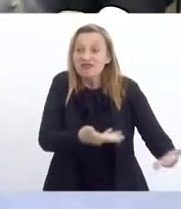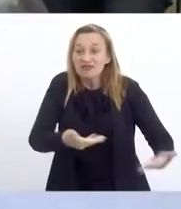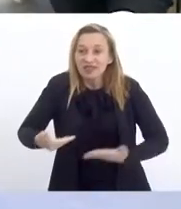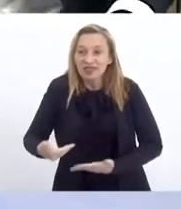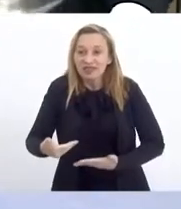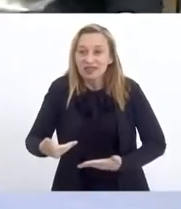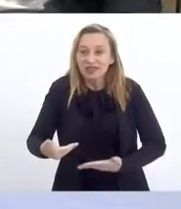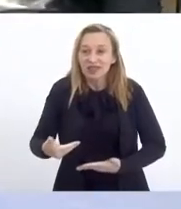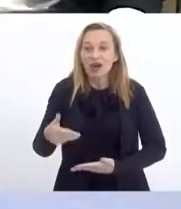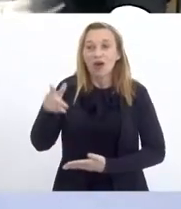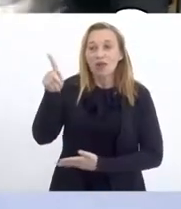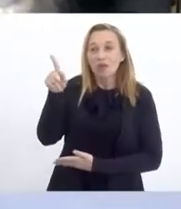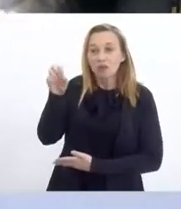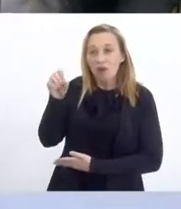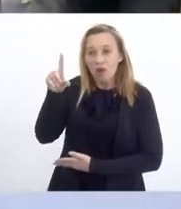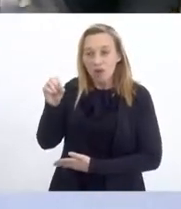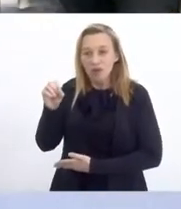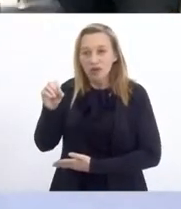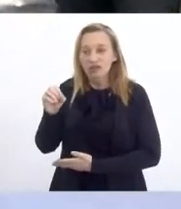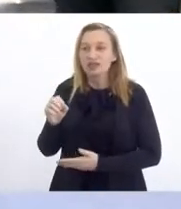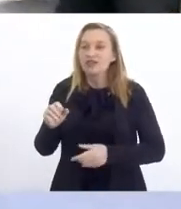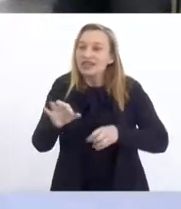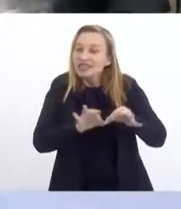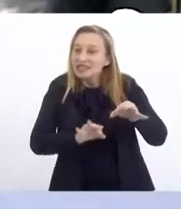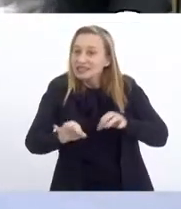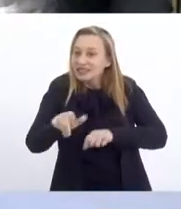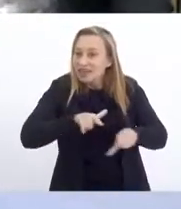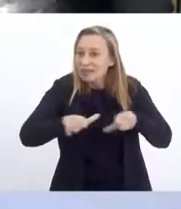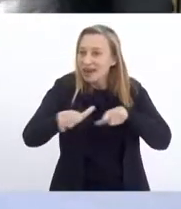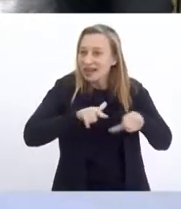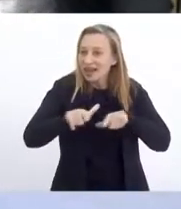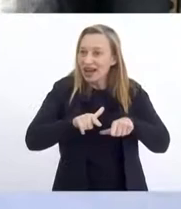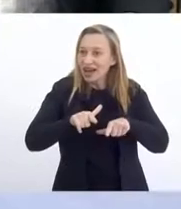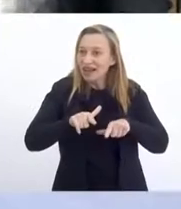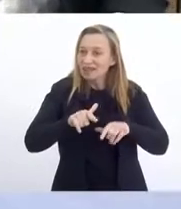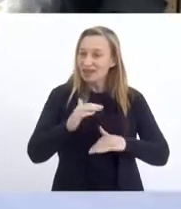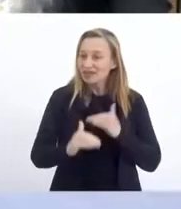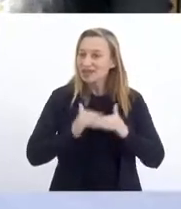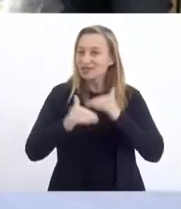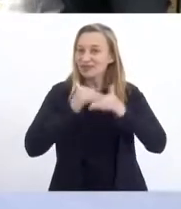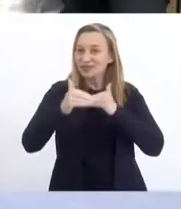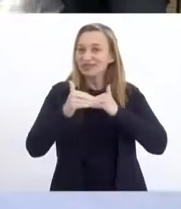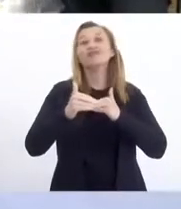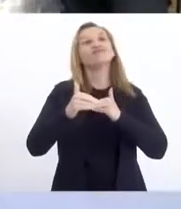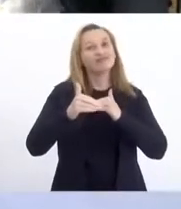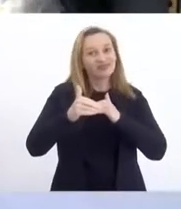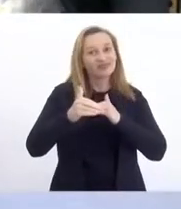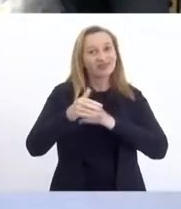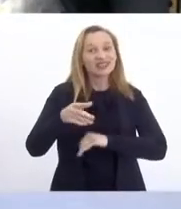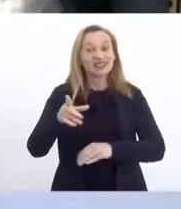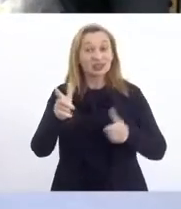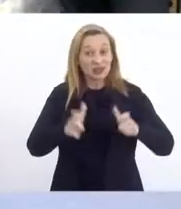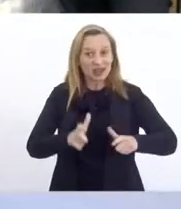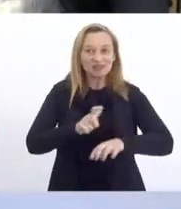ao Polo, que vai trabalhar e muito para o desenvolvimento e trabalha para o desenvolvimento dessa